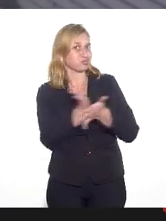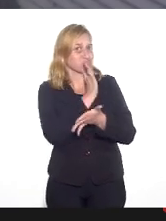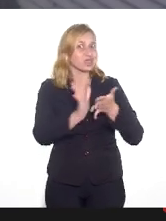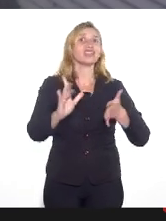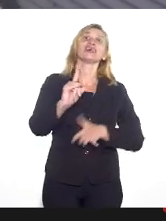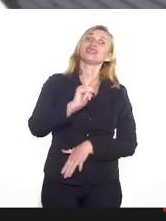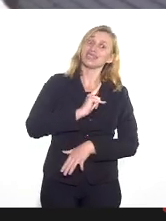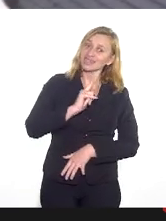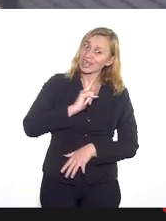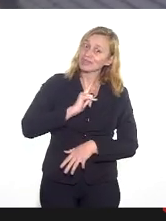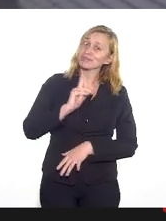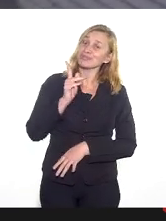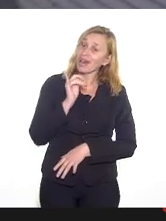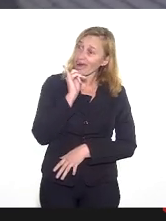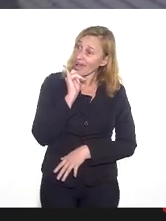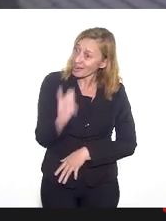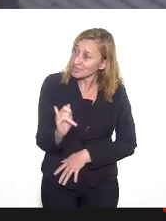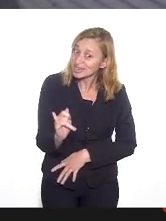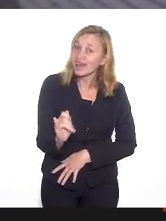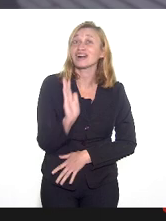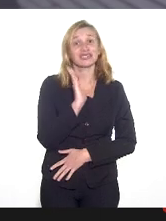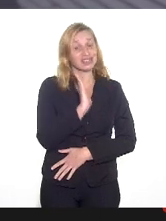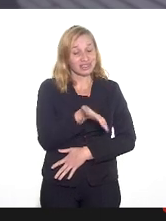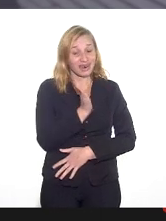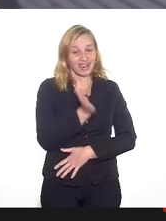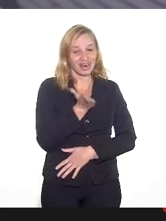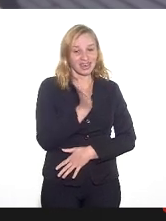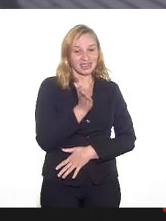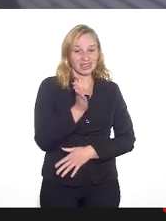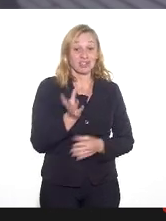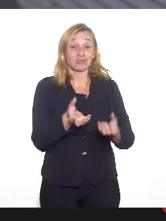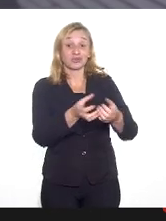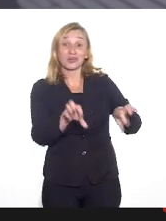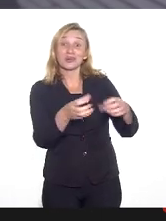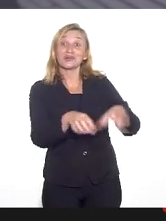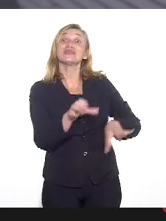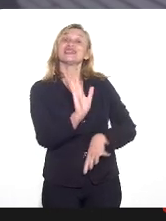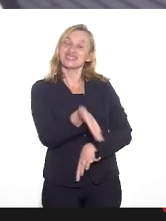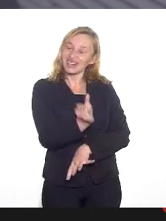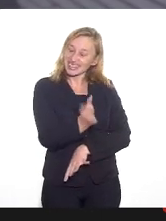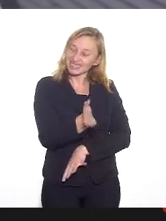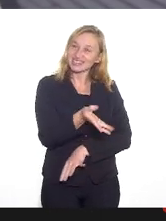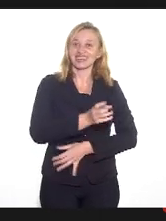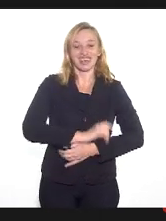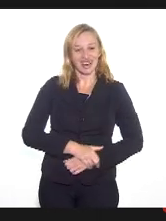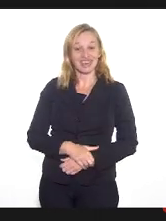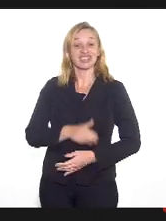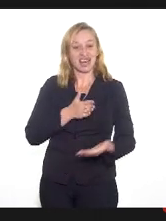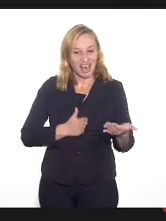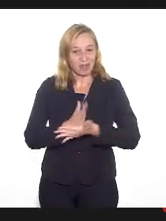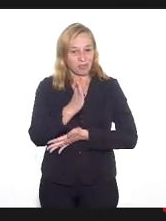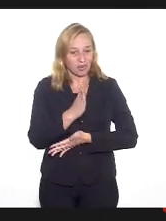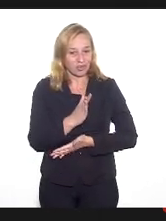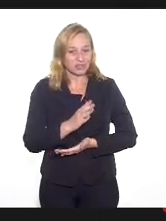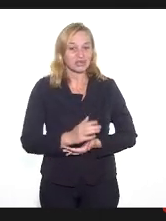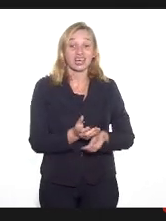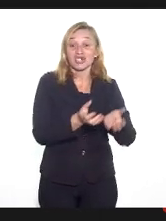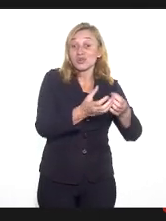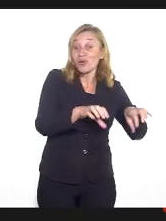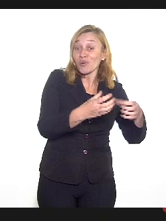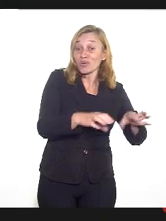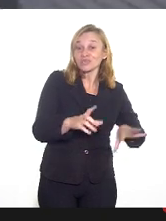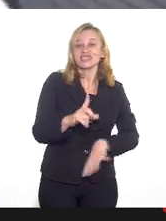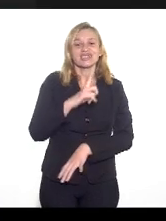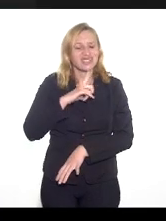temos para passar, né, para os concursados, né, para as pessoas que foram aprovadas em concurso e